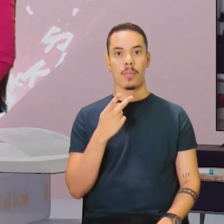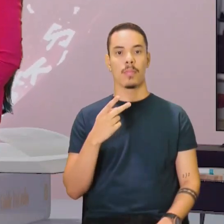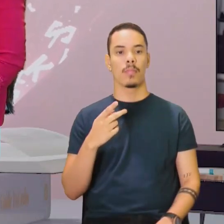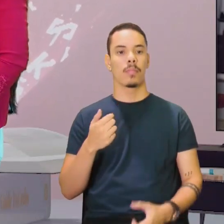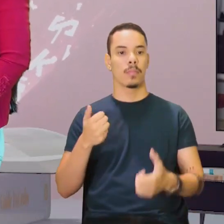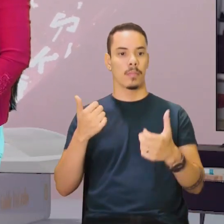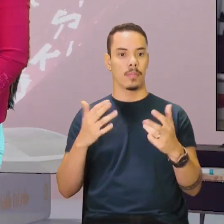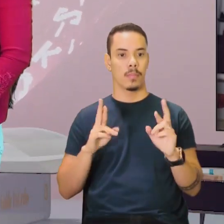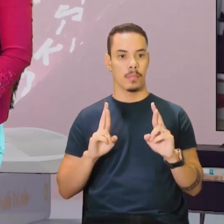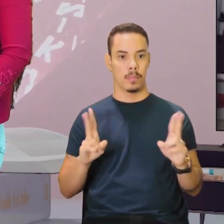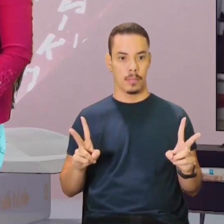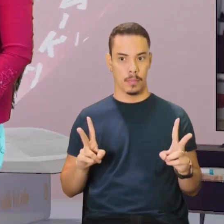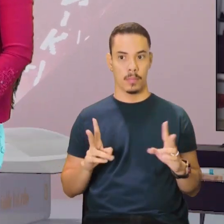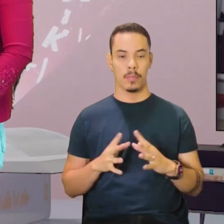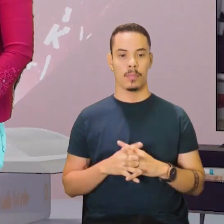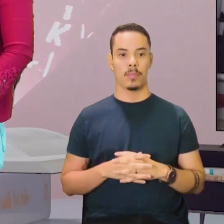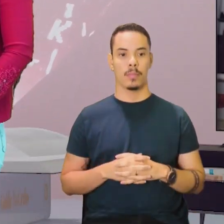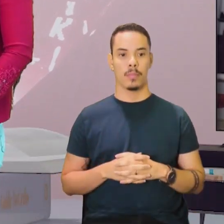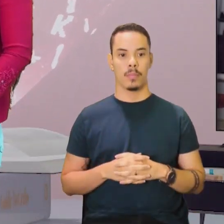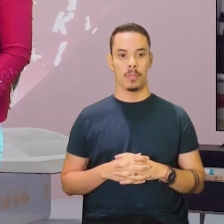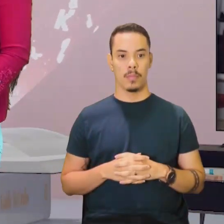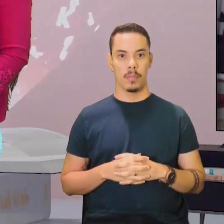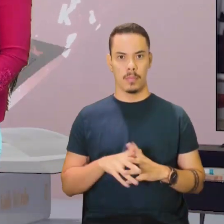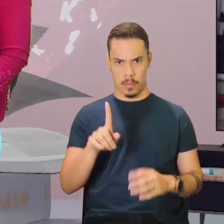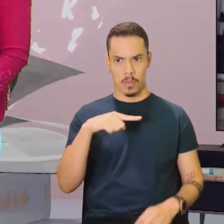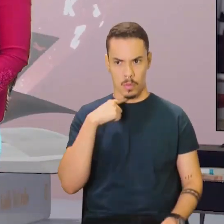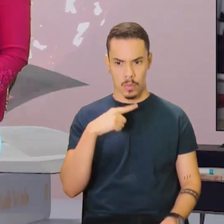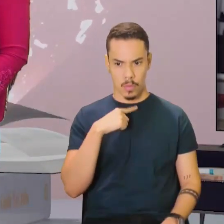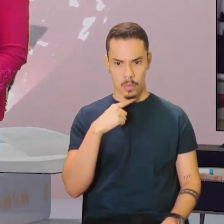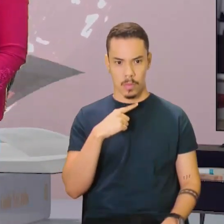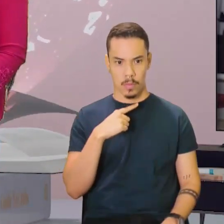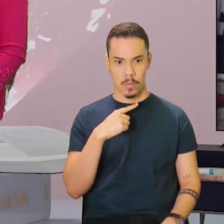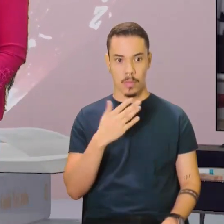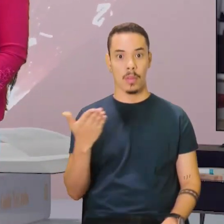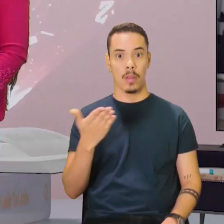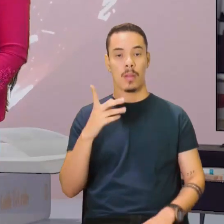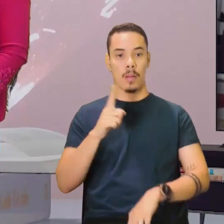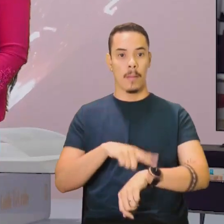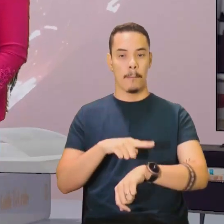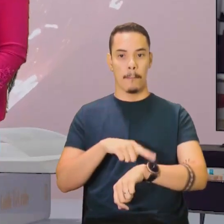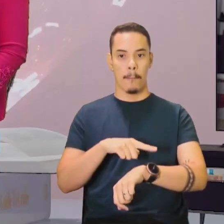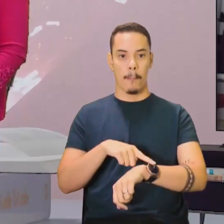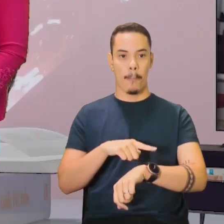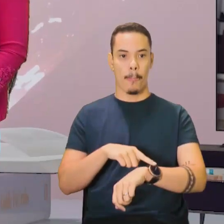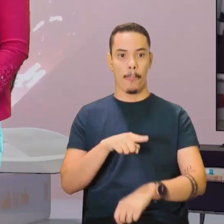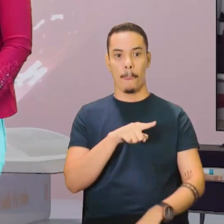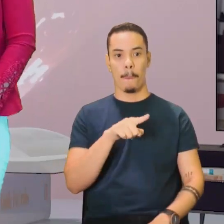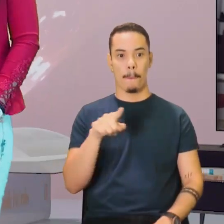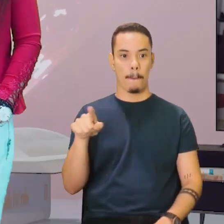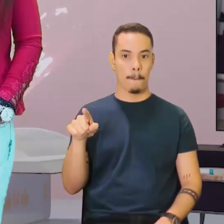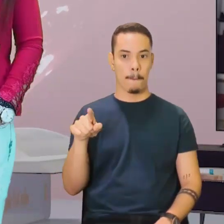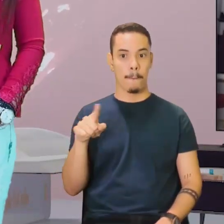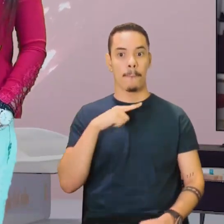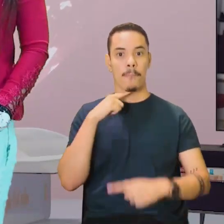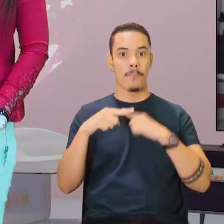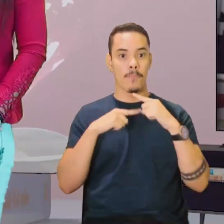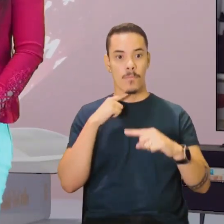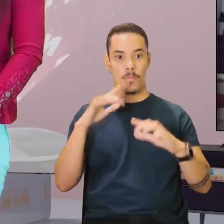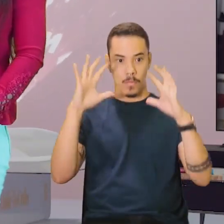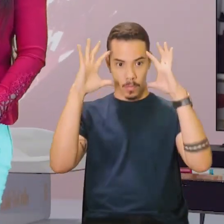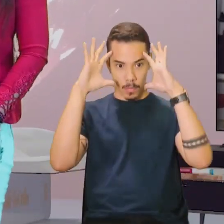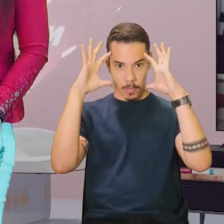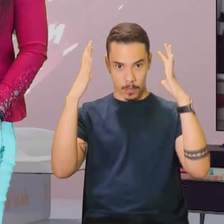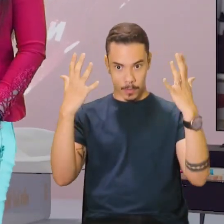pouquinho diferente. Vamos ver. Olha só, tá com dúvida? Então chegou o grande momento que é o